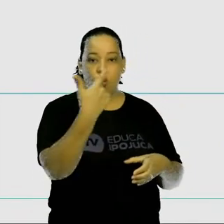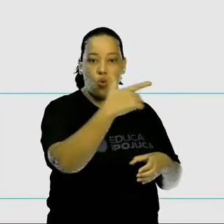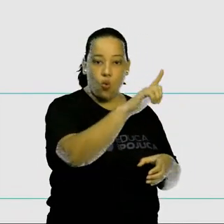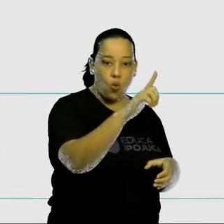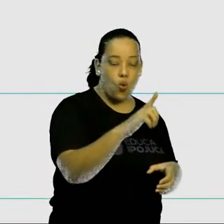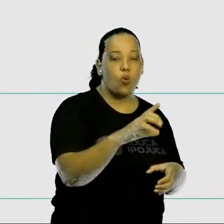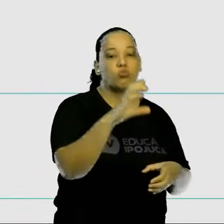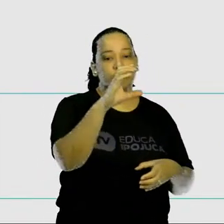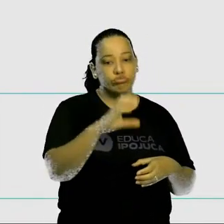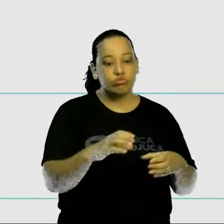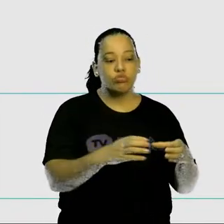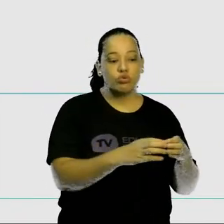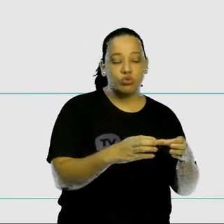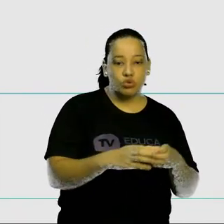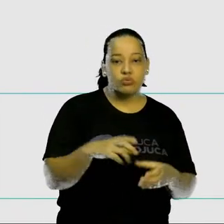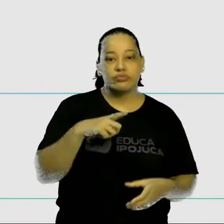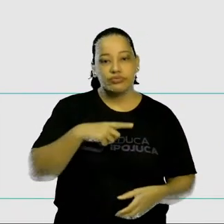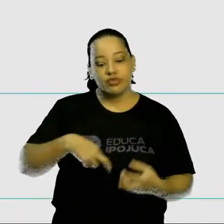à Revolução Inglesa.